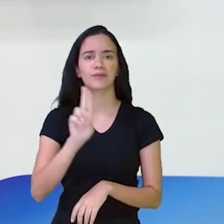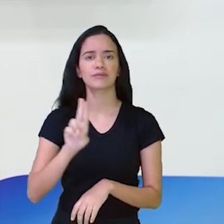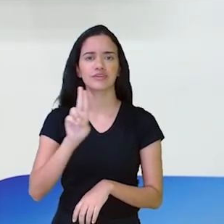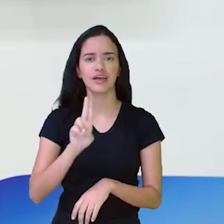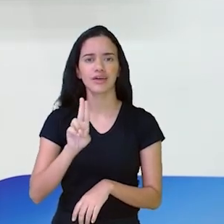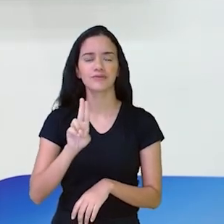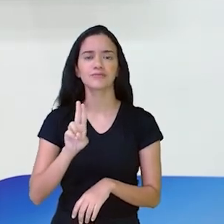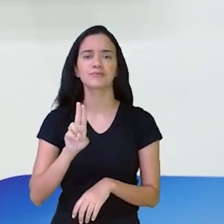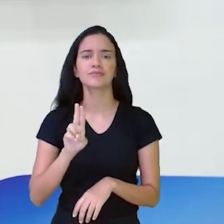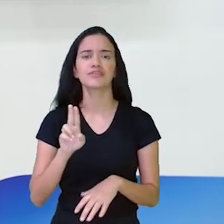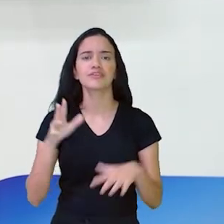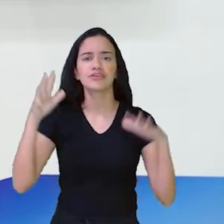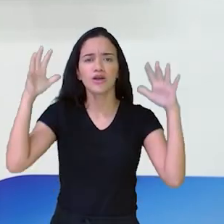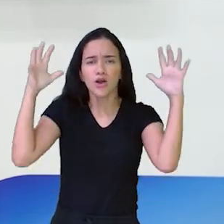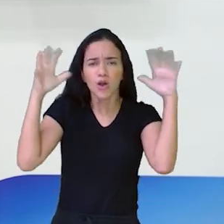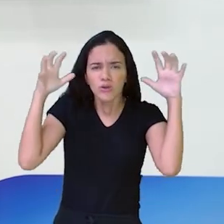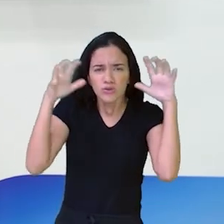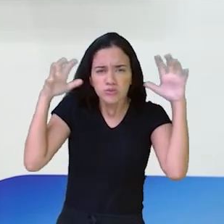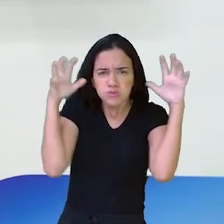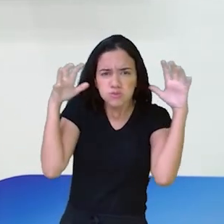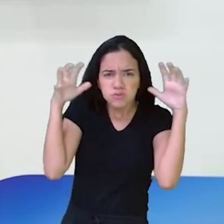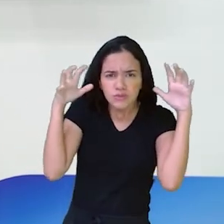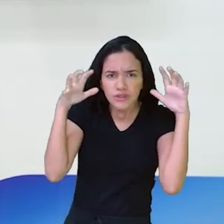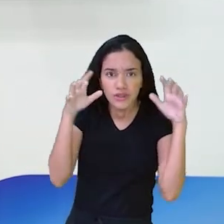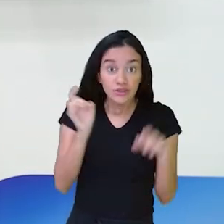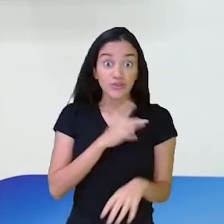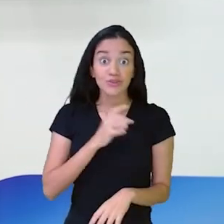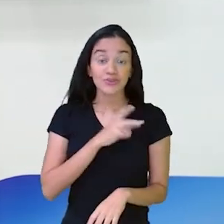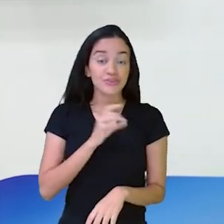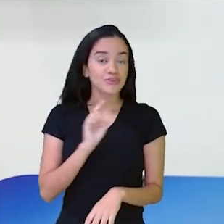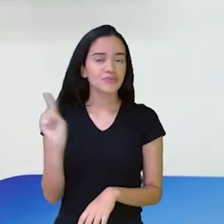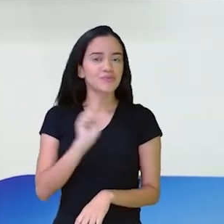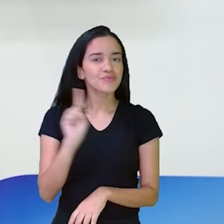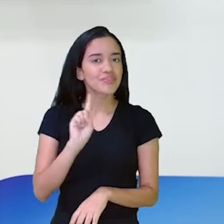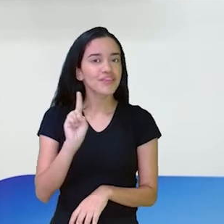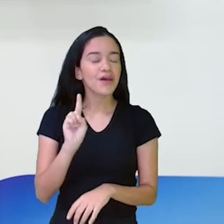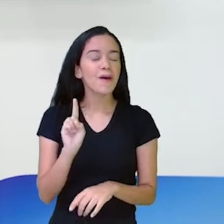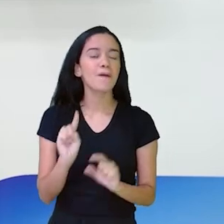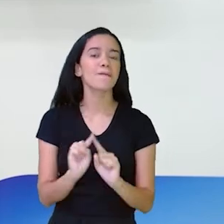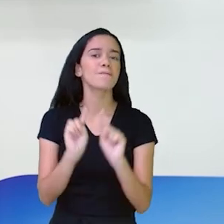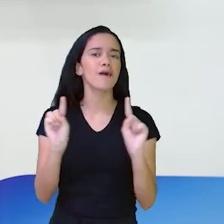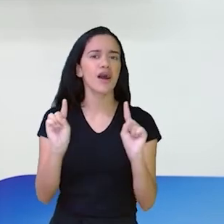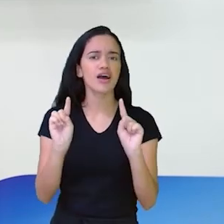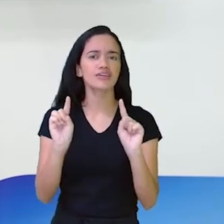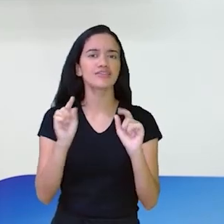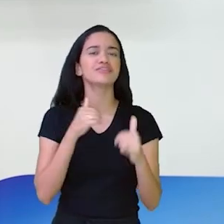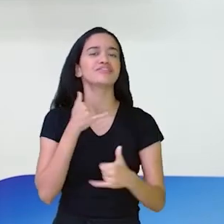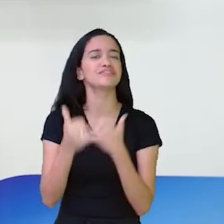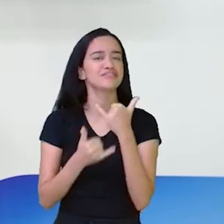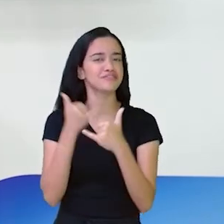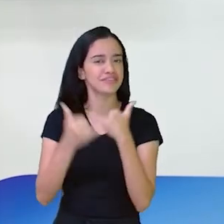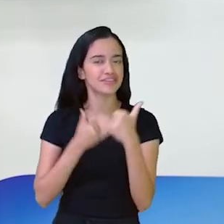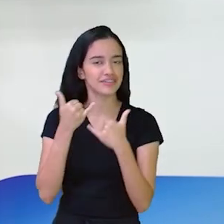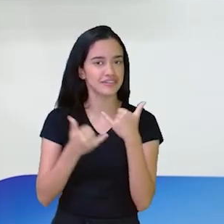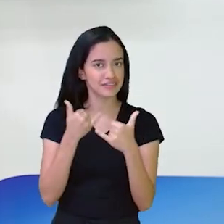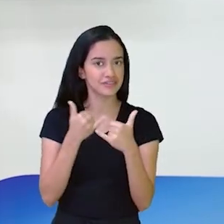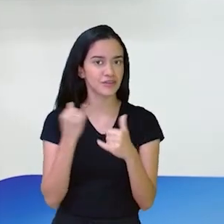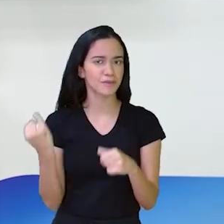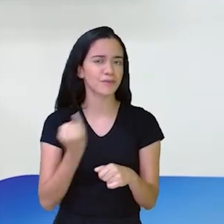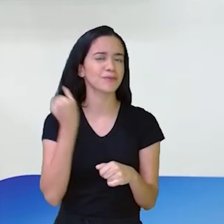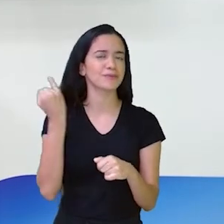aí não tão assustador, né? Um monstro divertido. Que o mais importante é a gente se